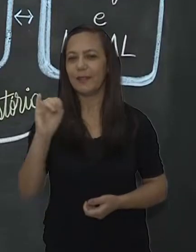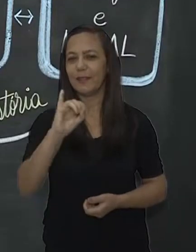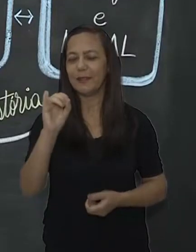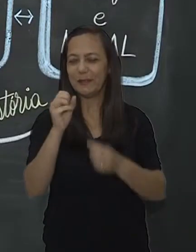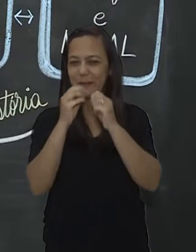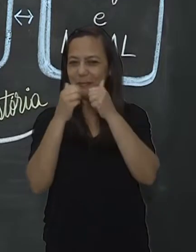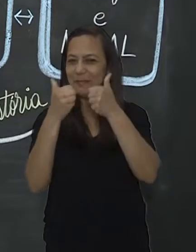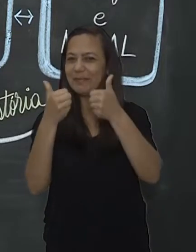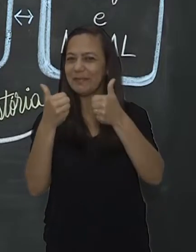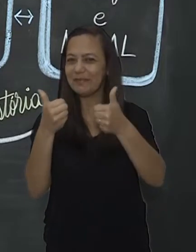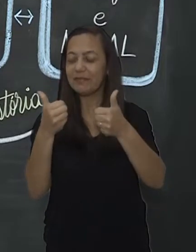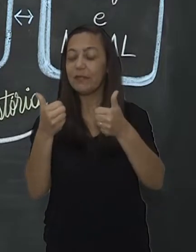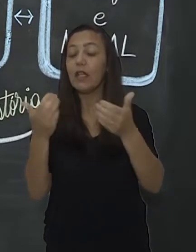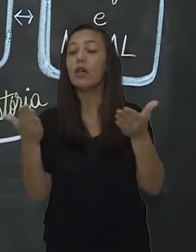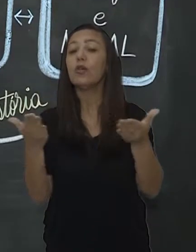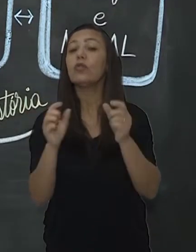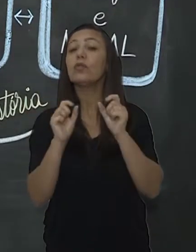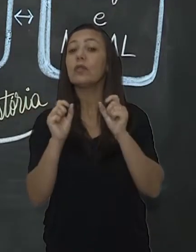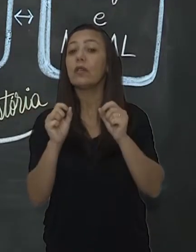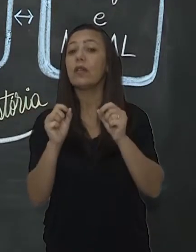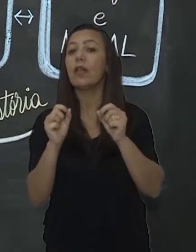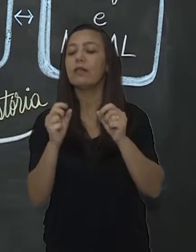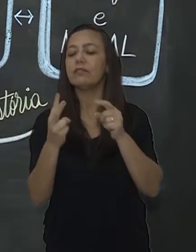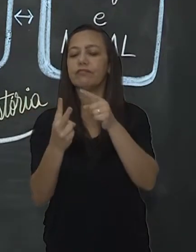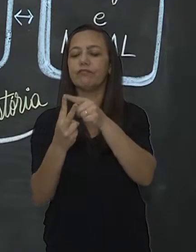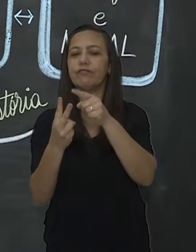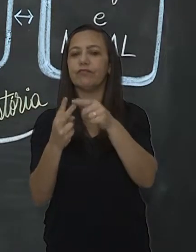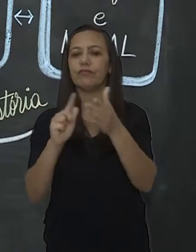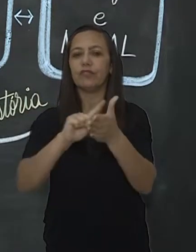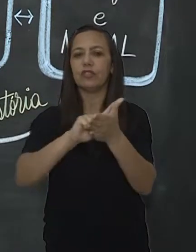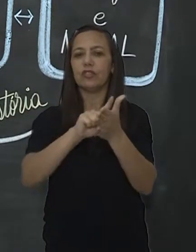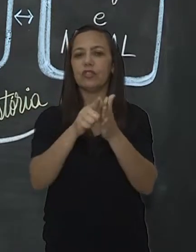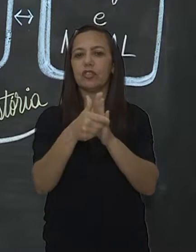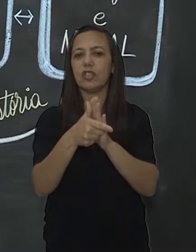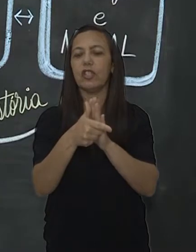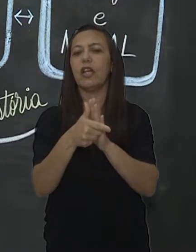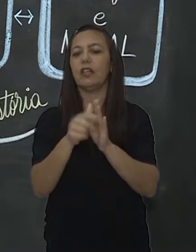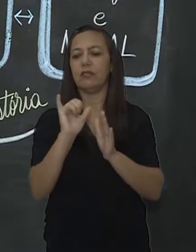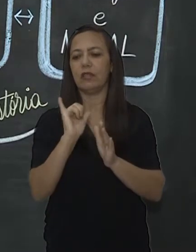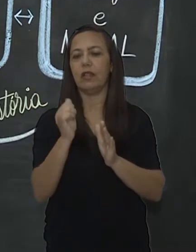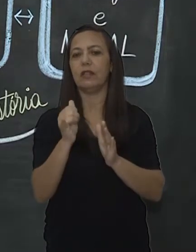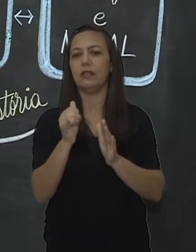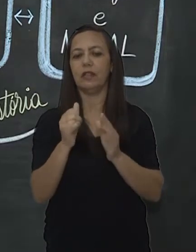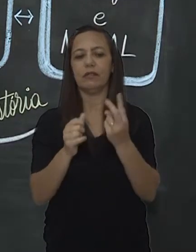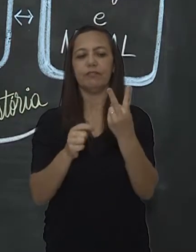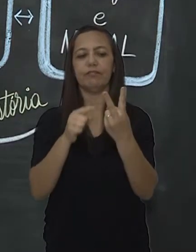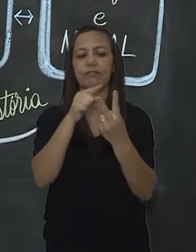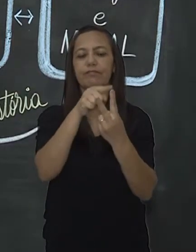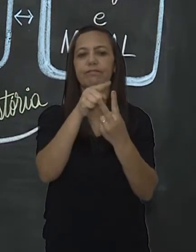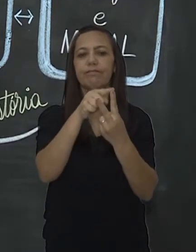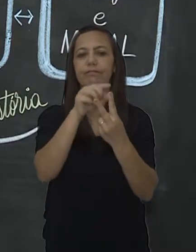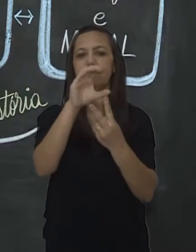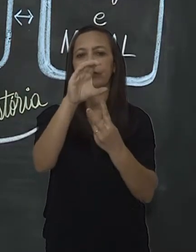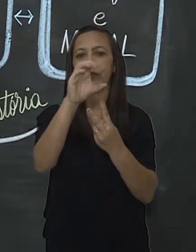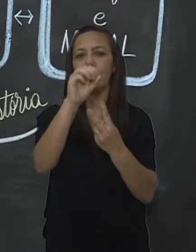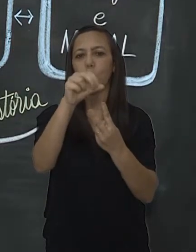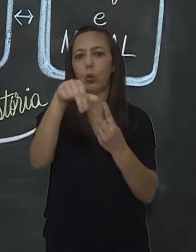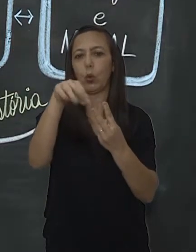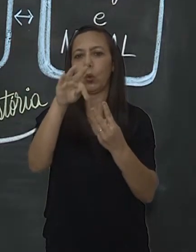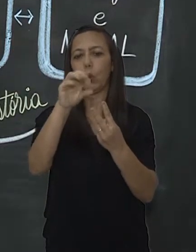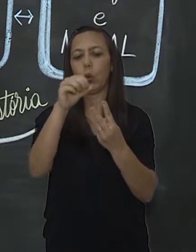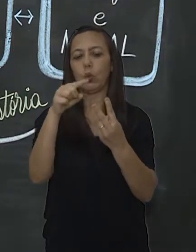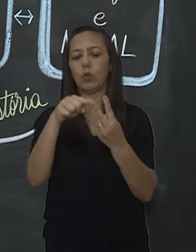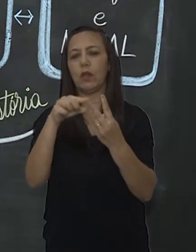Olá, tudo bem? Hoje nós vamos falar sobre dois gêneros narrativos bem usuais na língua portuguesa. Esses gêneros são o conto